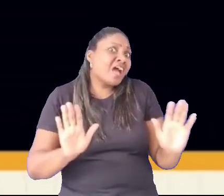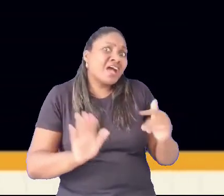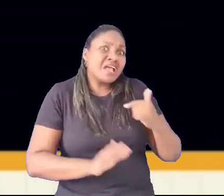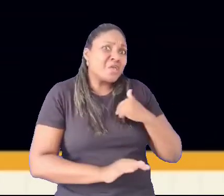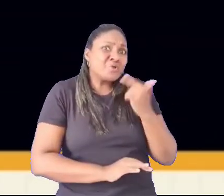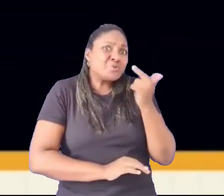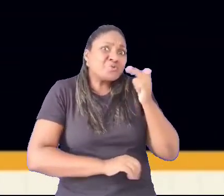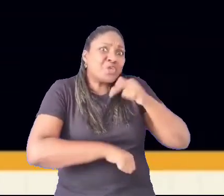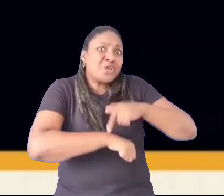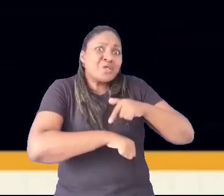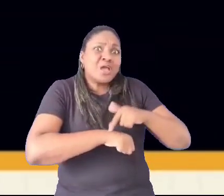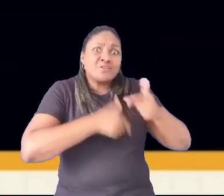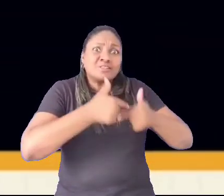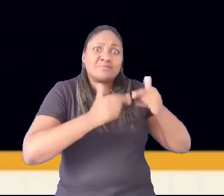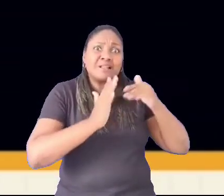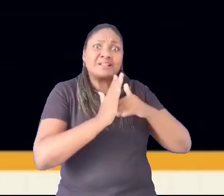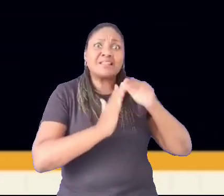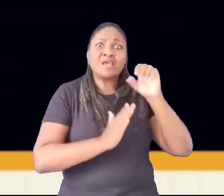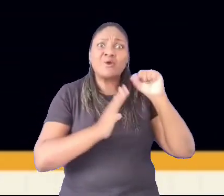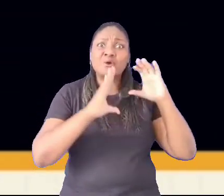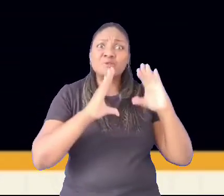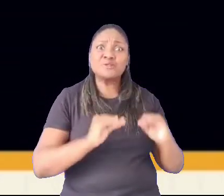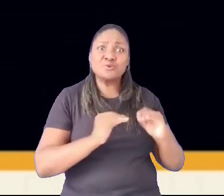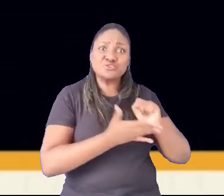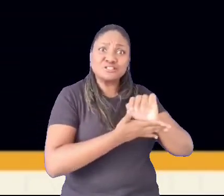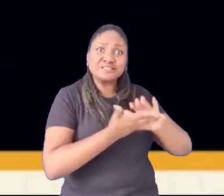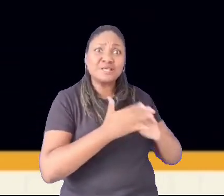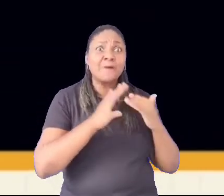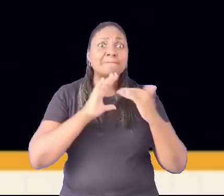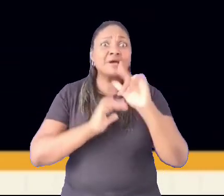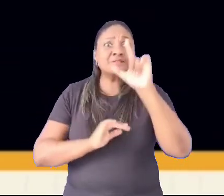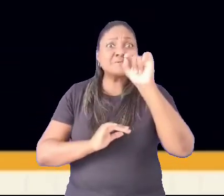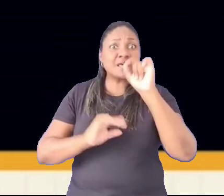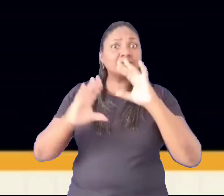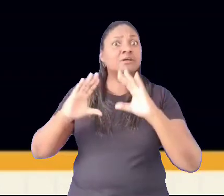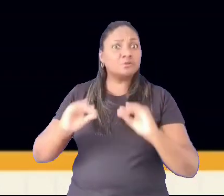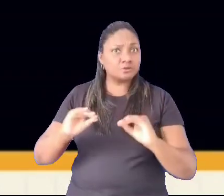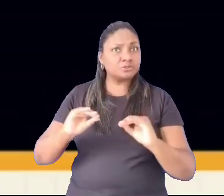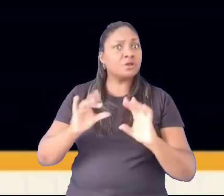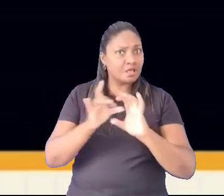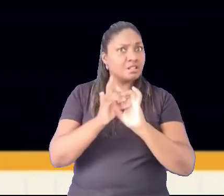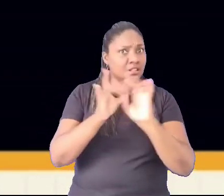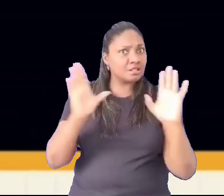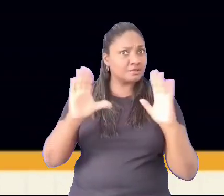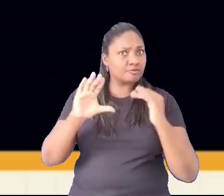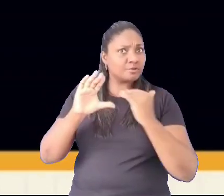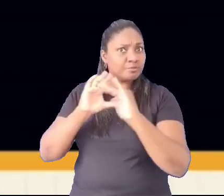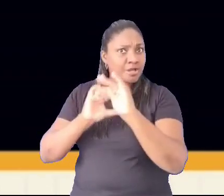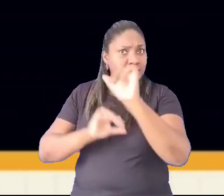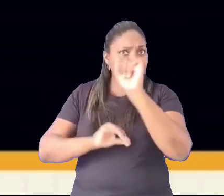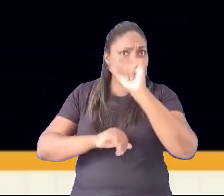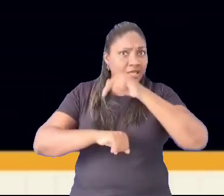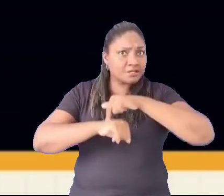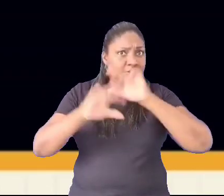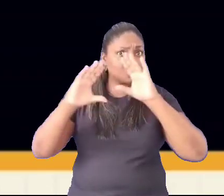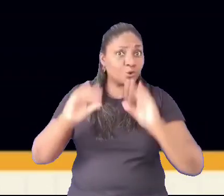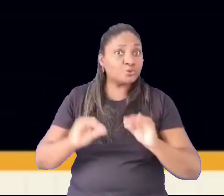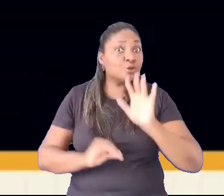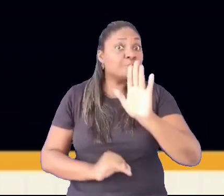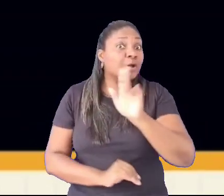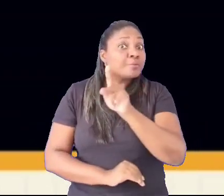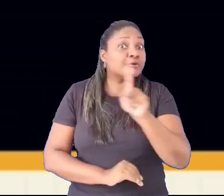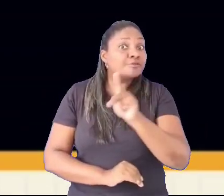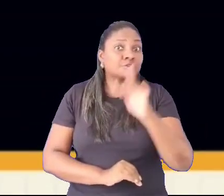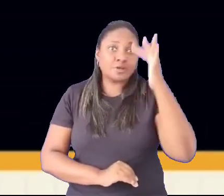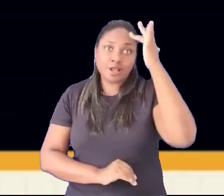Fernanda, mas eu não tenho como mandar. Cheguei 8 horas da noite, vou fazer a lição com ele e vou mandar foto às 10 da noite. Você até pode mandar, mas a professora só vai